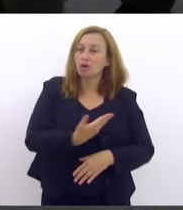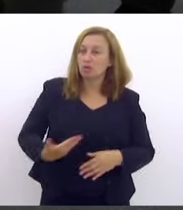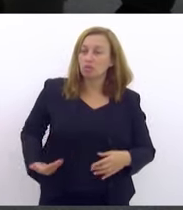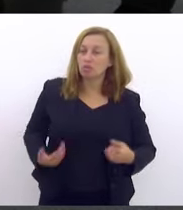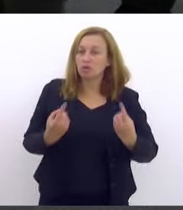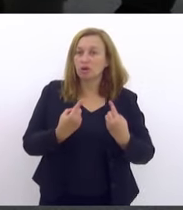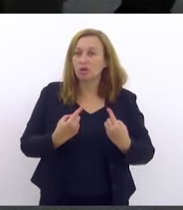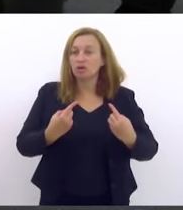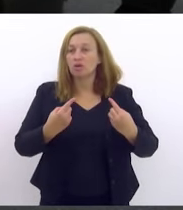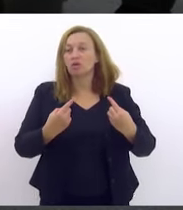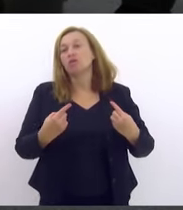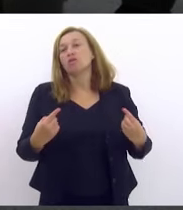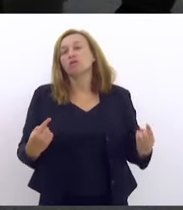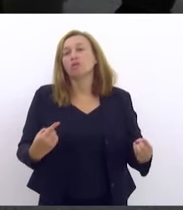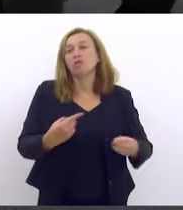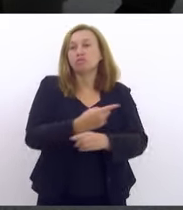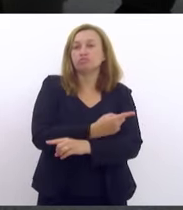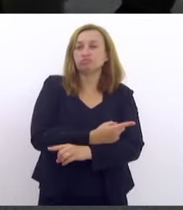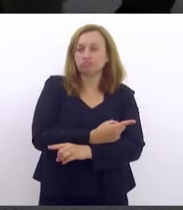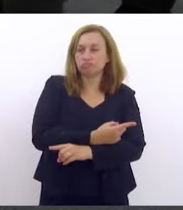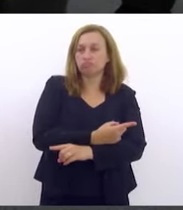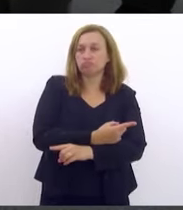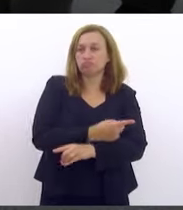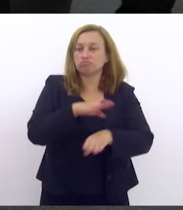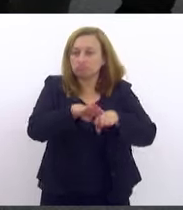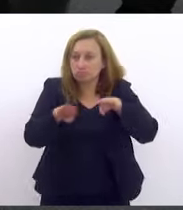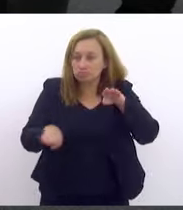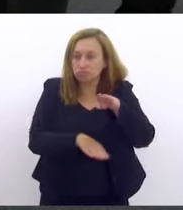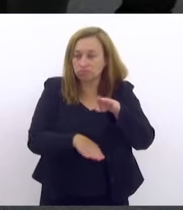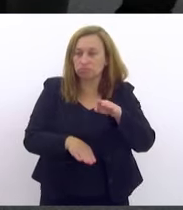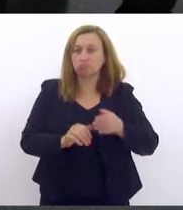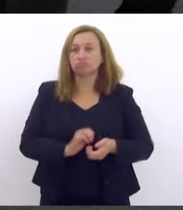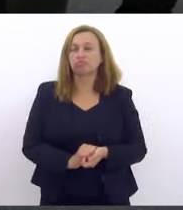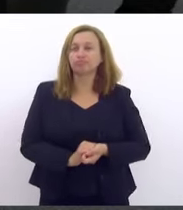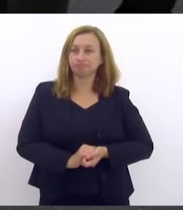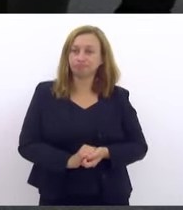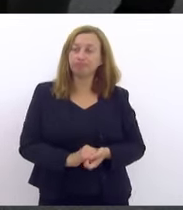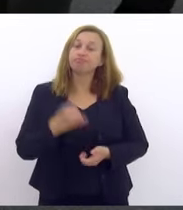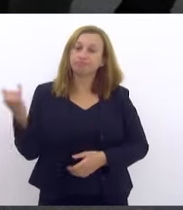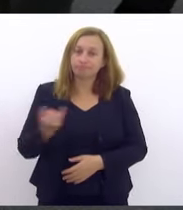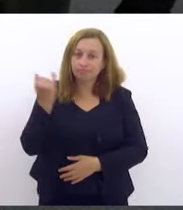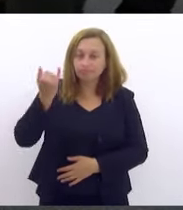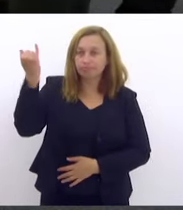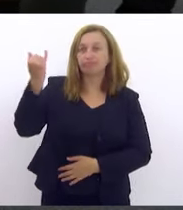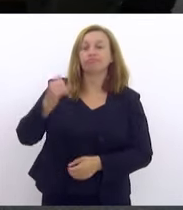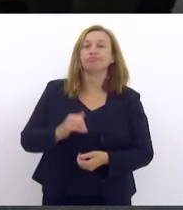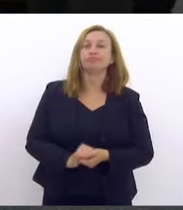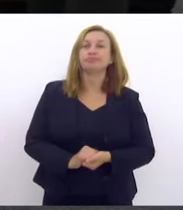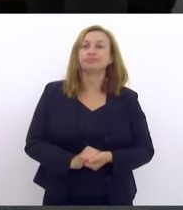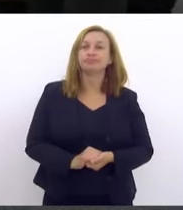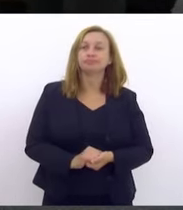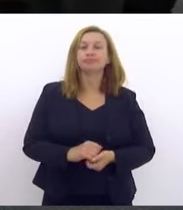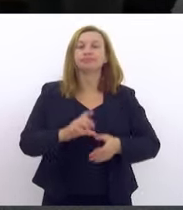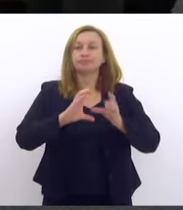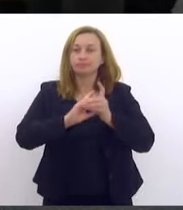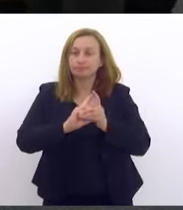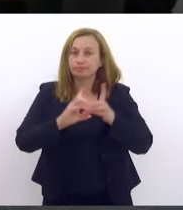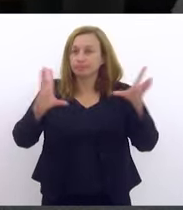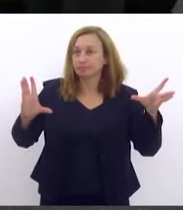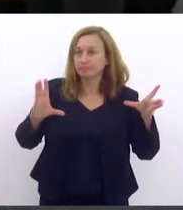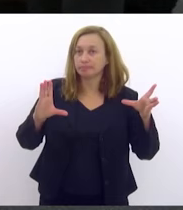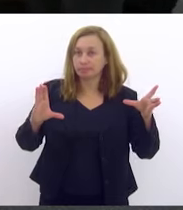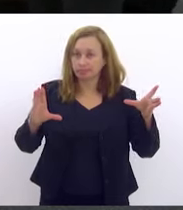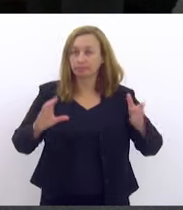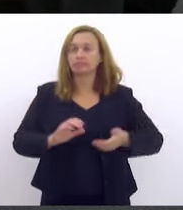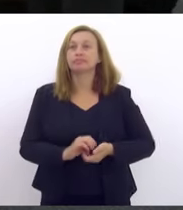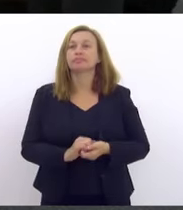continental, tem desigualdades regionais enormes e é importante para que a gente se torne uma democracia